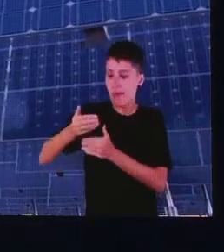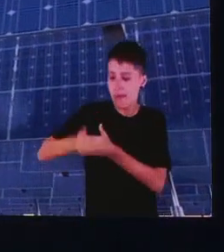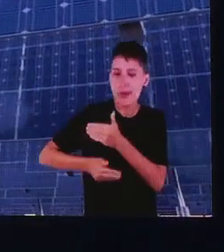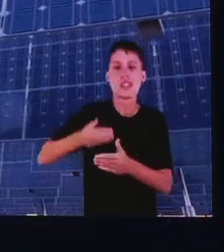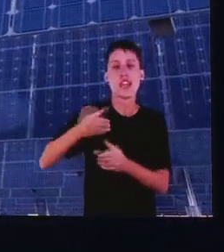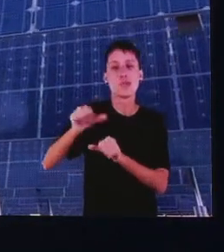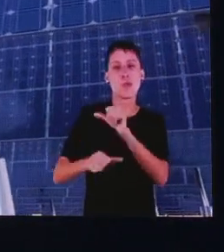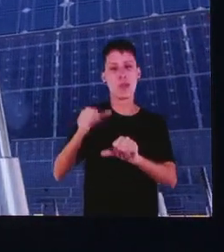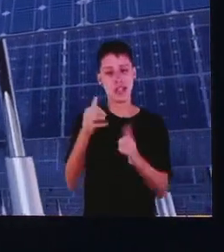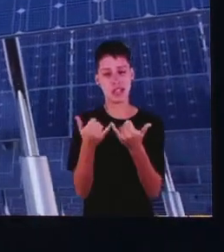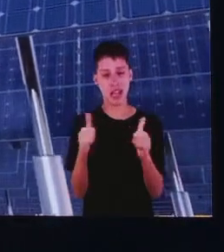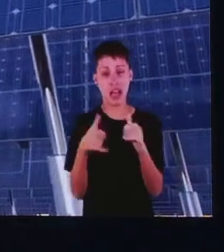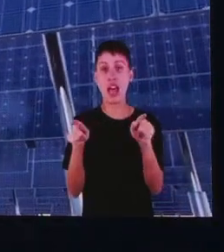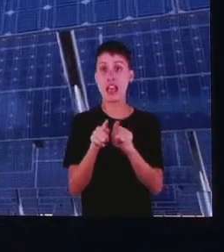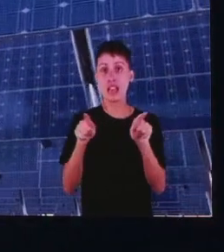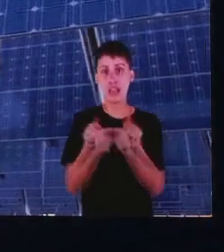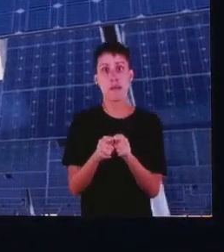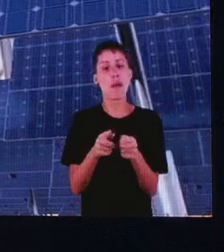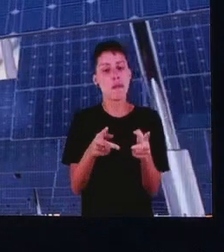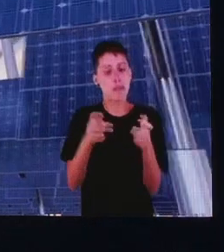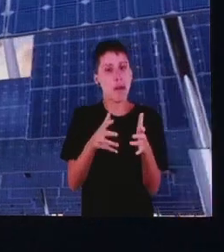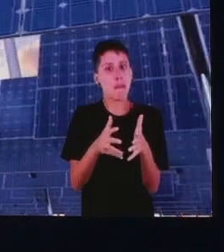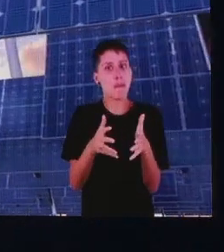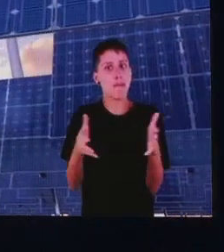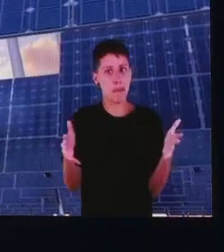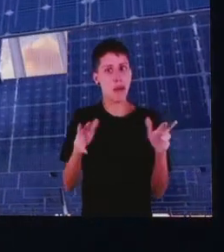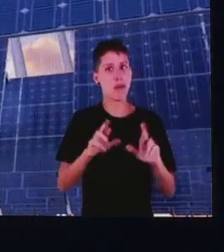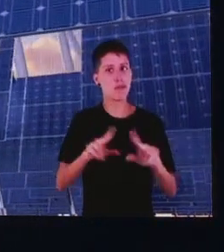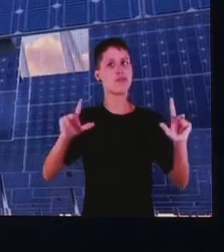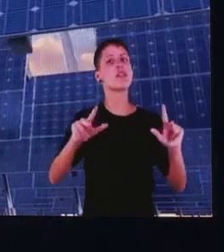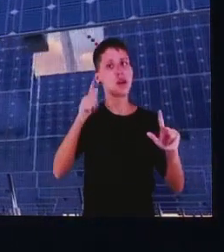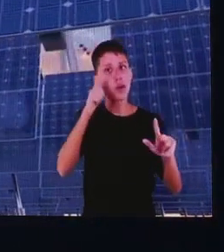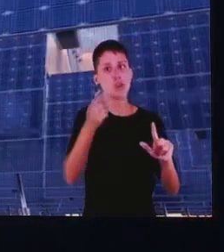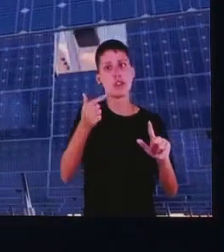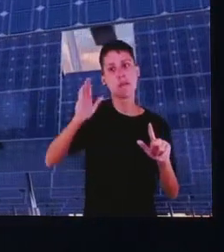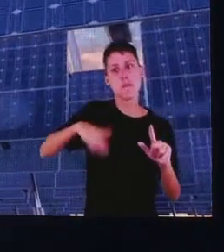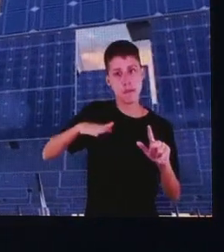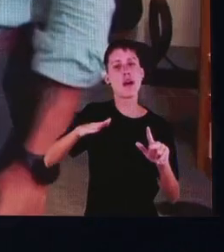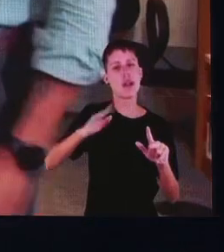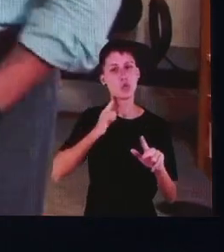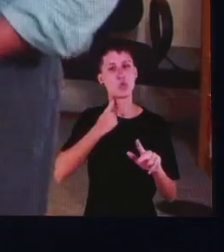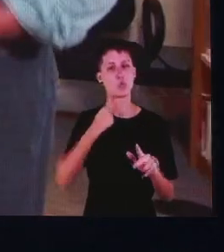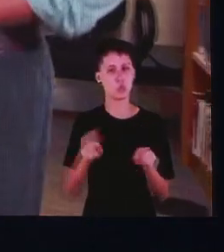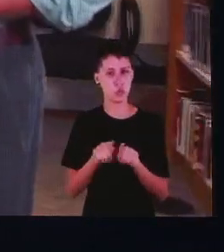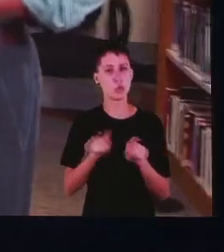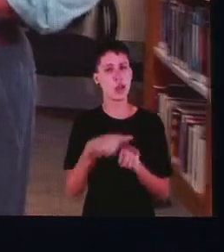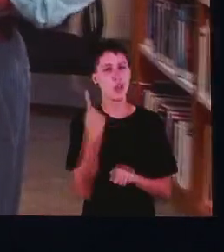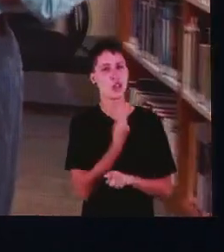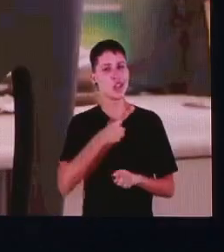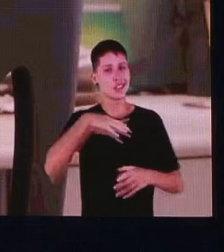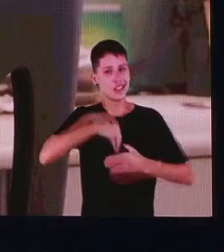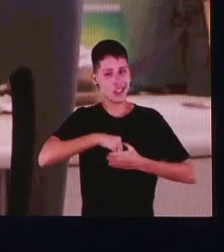de transição energética e às crescentes demandas por energias renováveis e fontes de baixo carbono. Somos movidos por